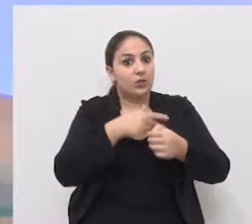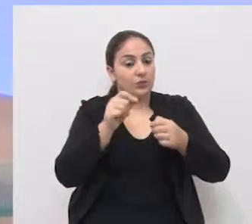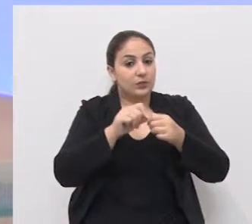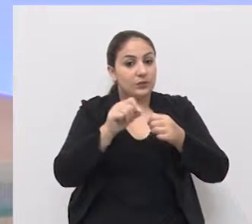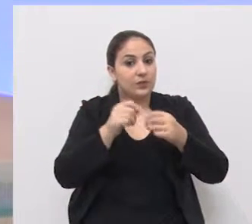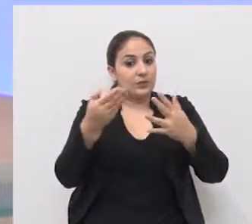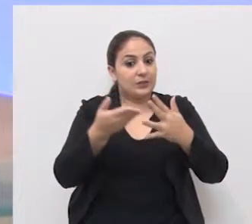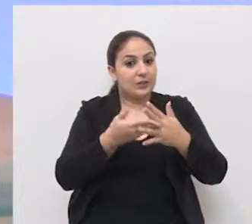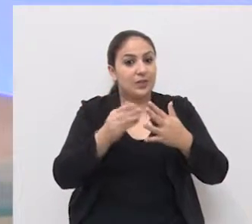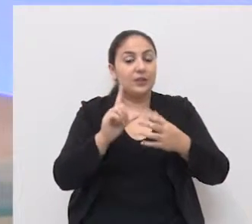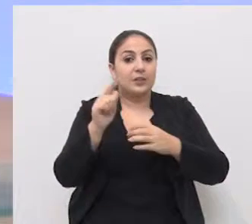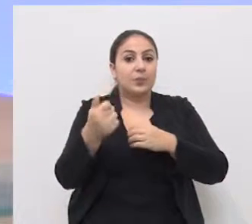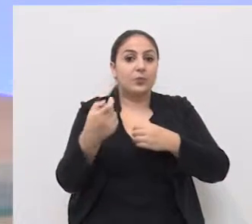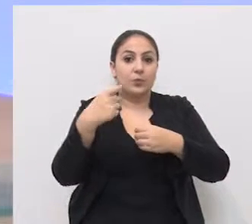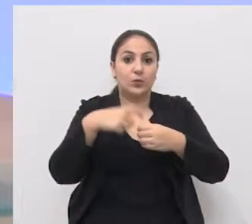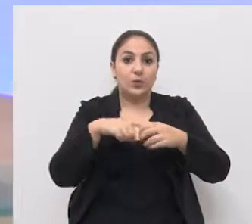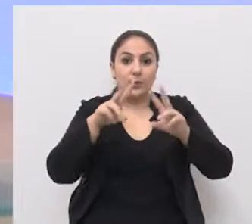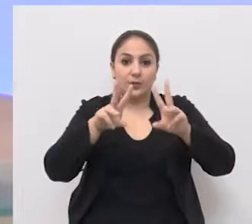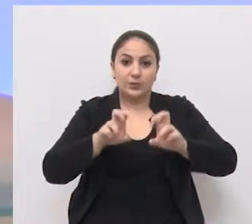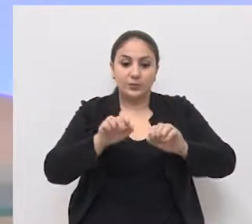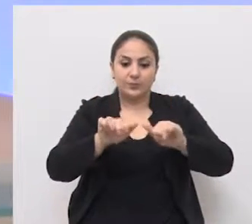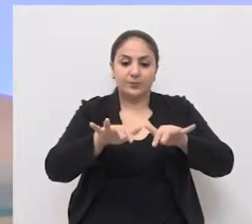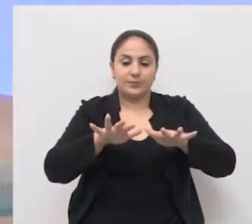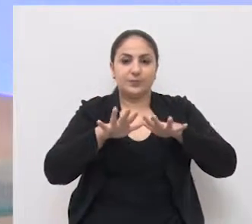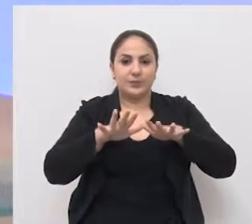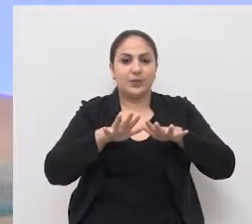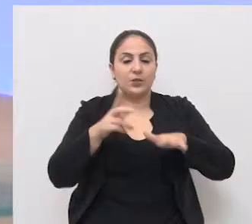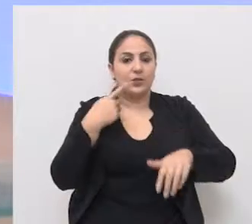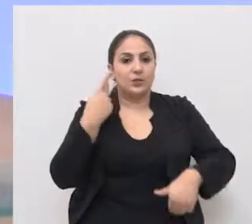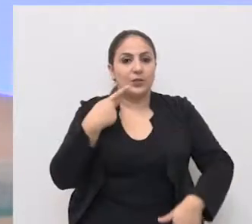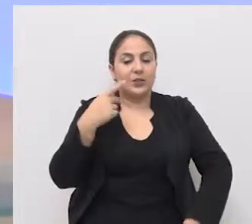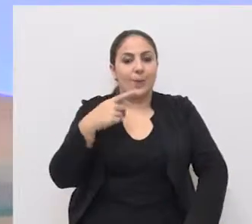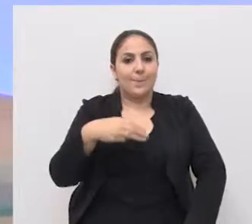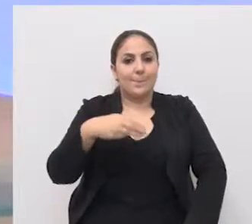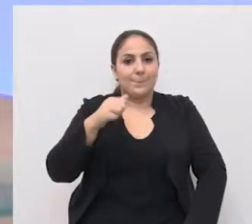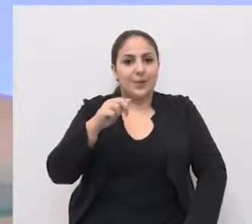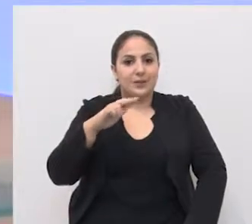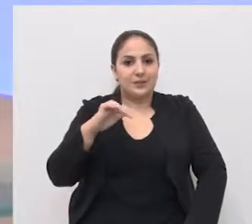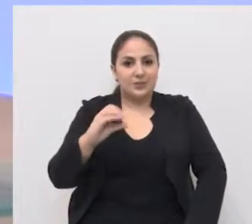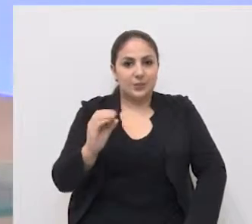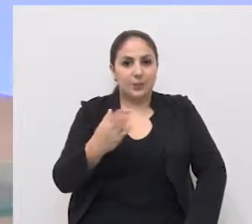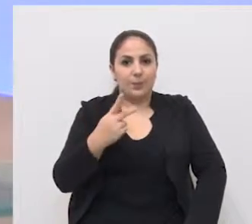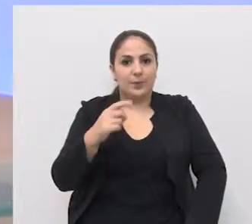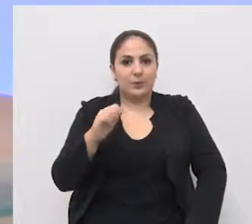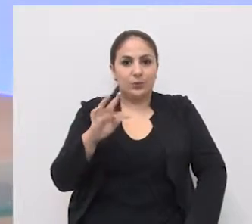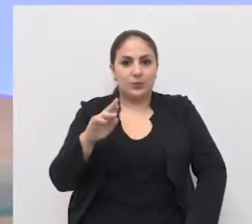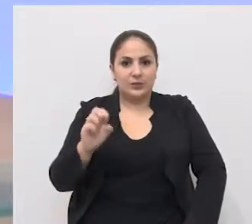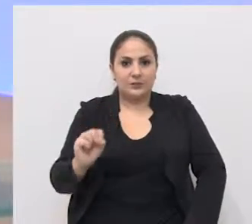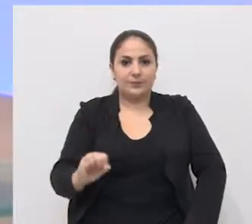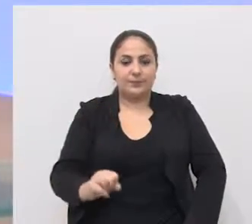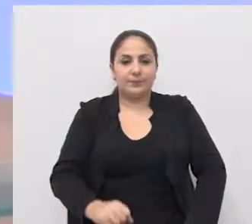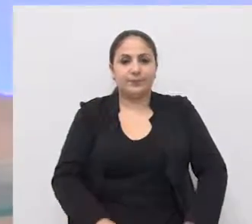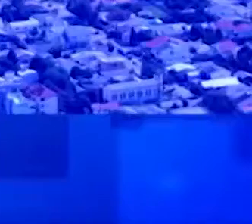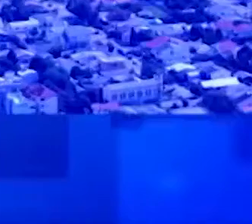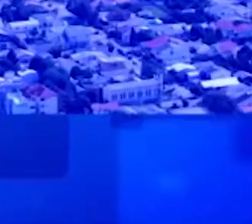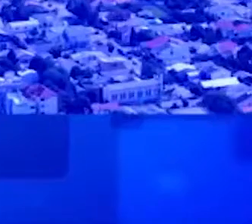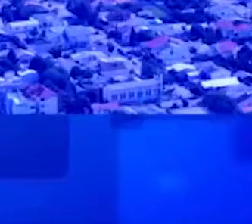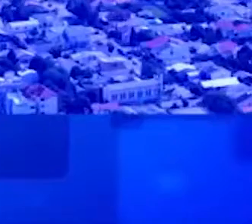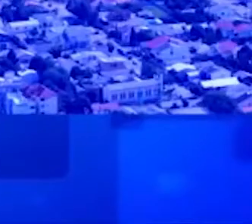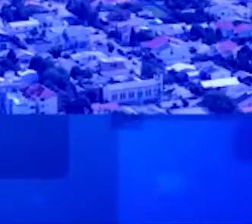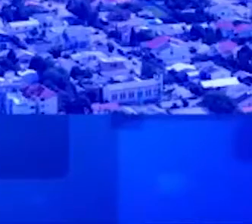plenária. Agora nós vamos para o intervalo e retornamos com o grande expediente do vereador Márcio Patucci.